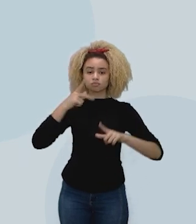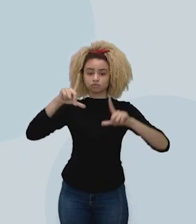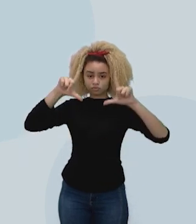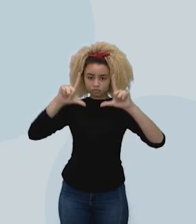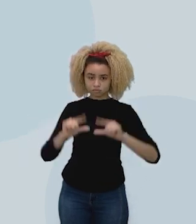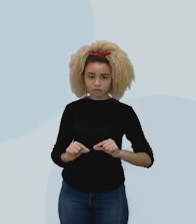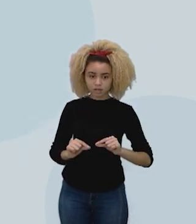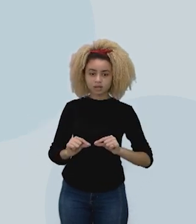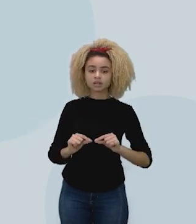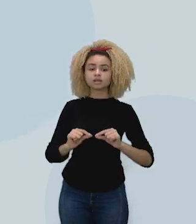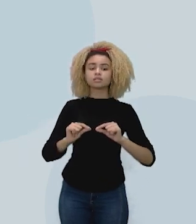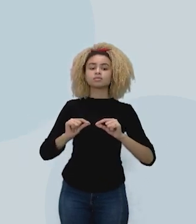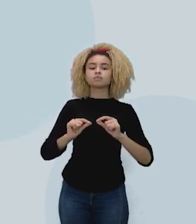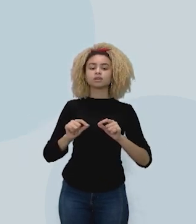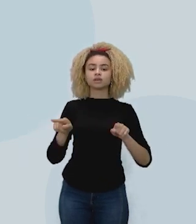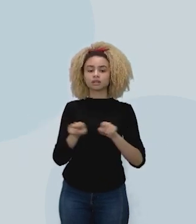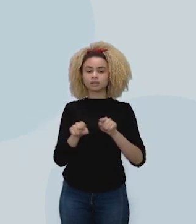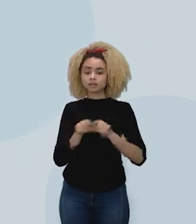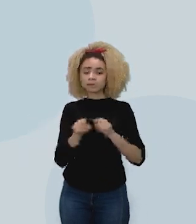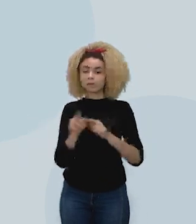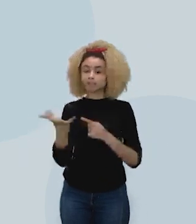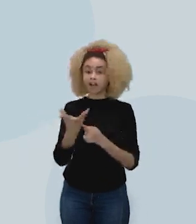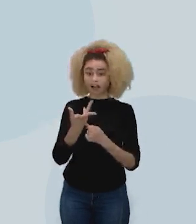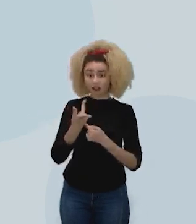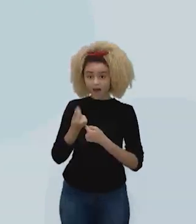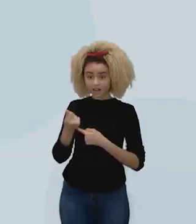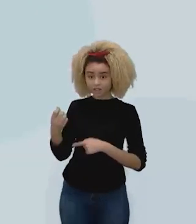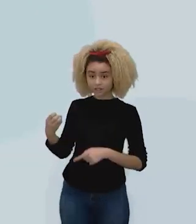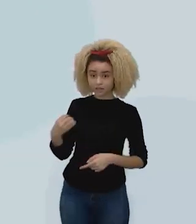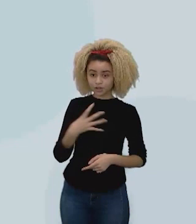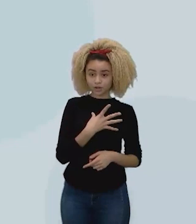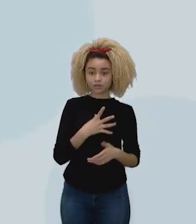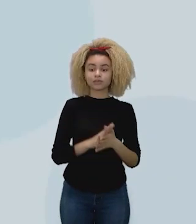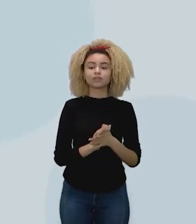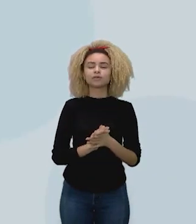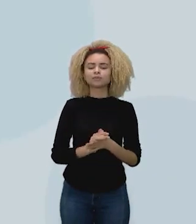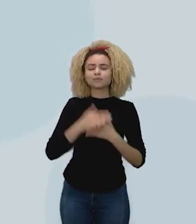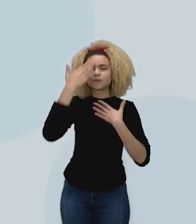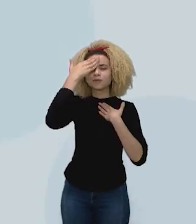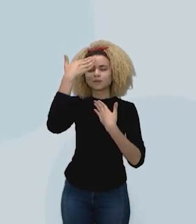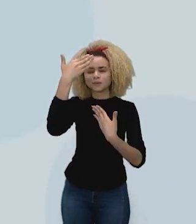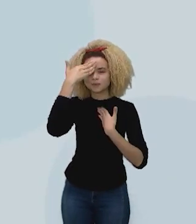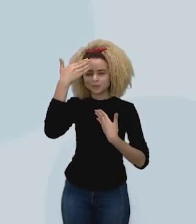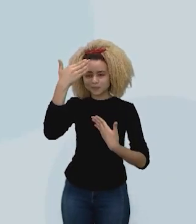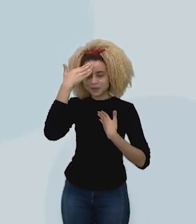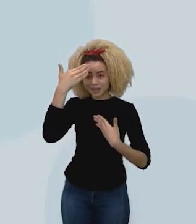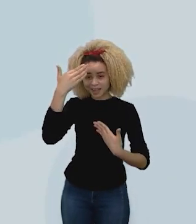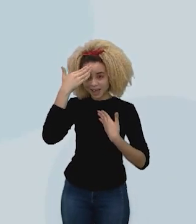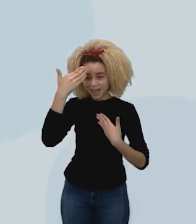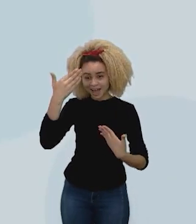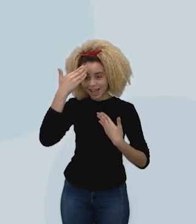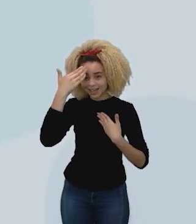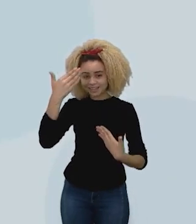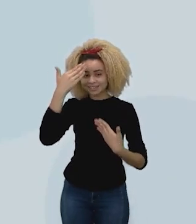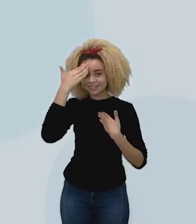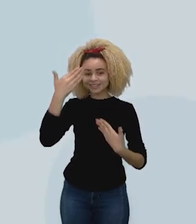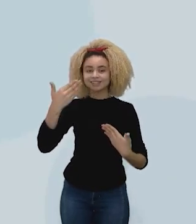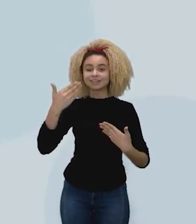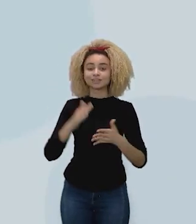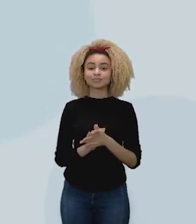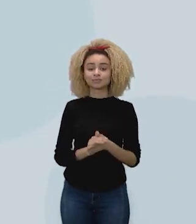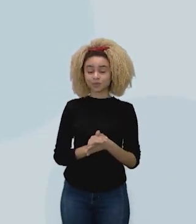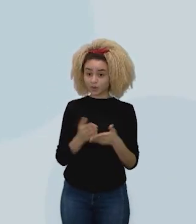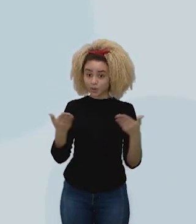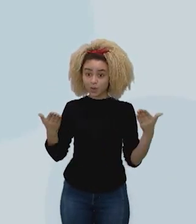e um pouquinho aí da arte contemporânea que se chegou depois dela. Gente, muito obrigada. Tá aí a retomada da habilidade, né? Hoje a